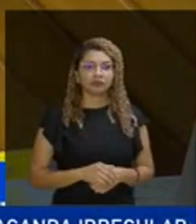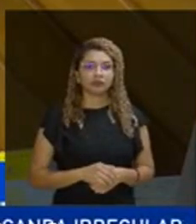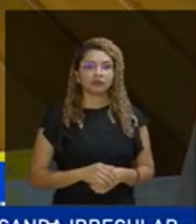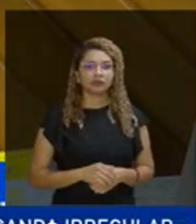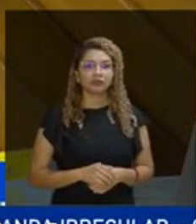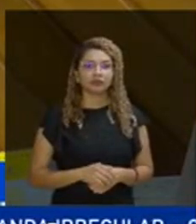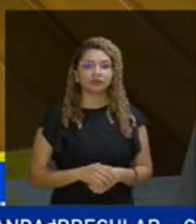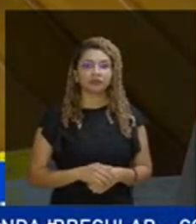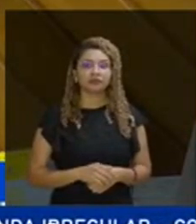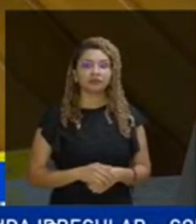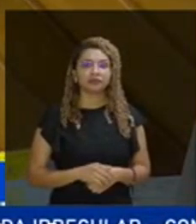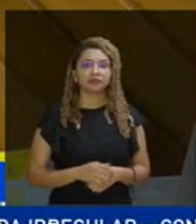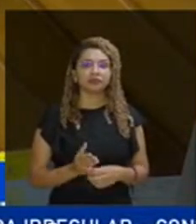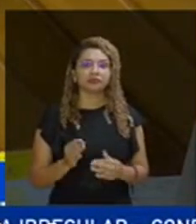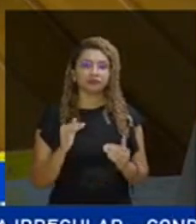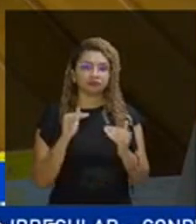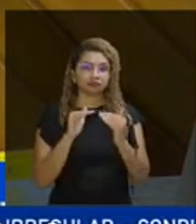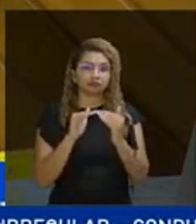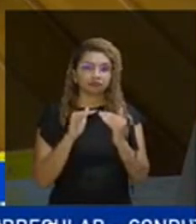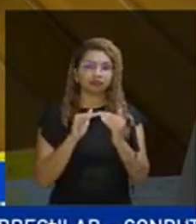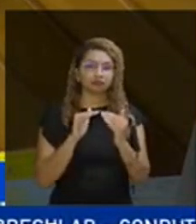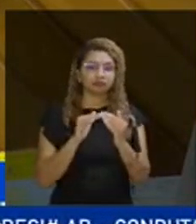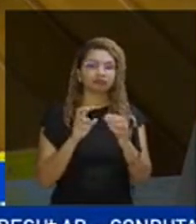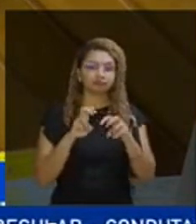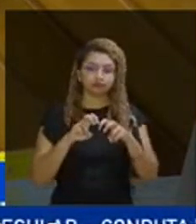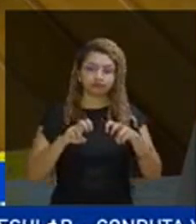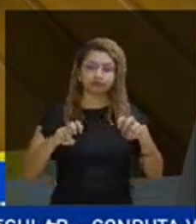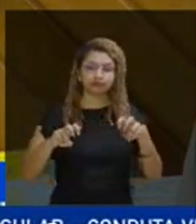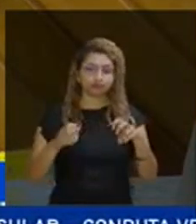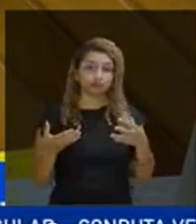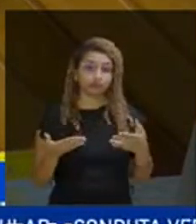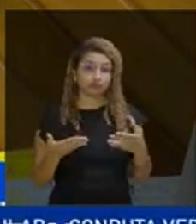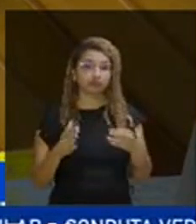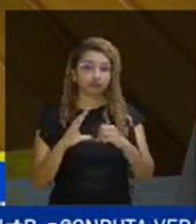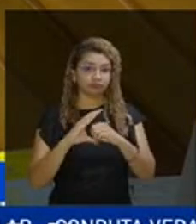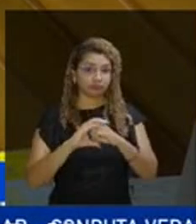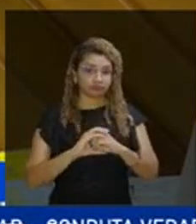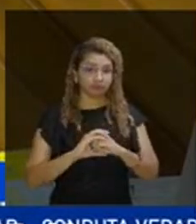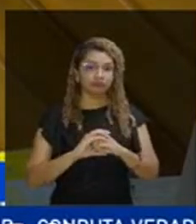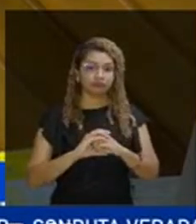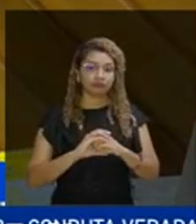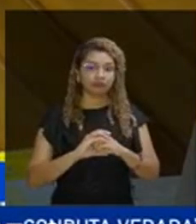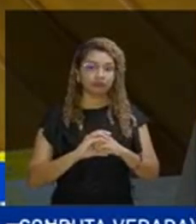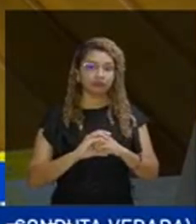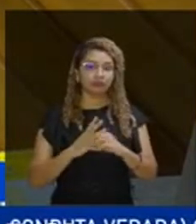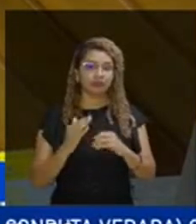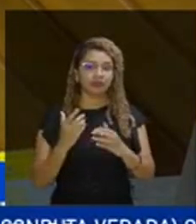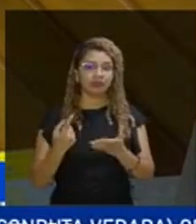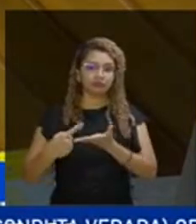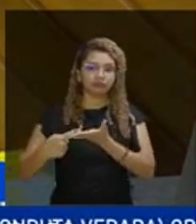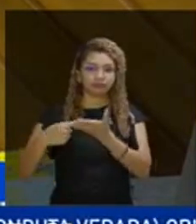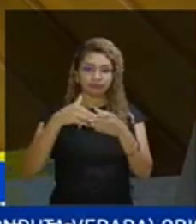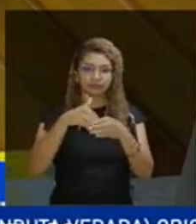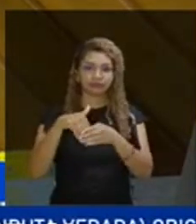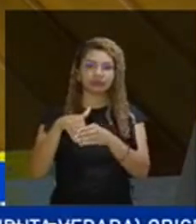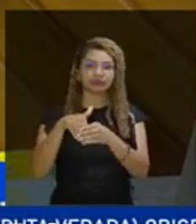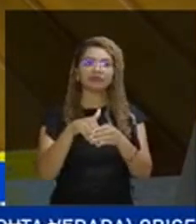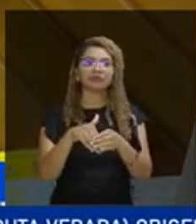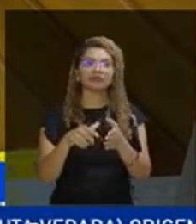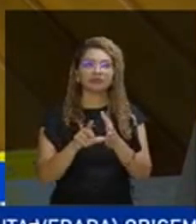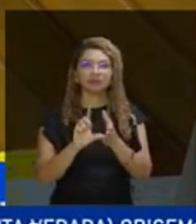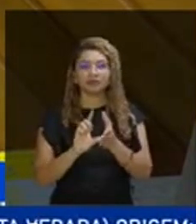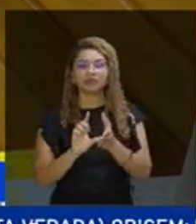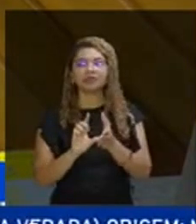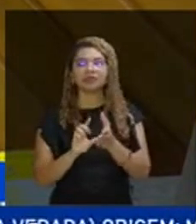De igual modo, aqui, o plenário dessa corte também, só voltando aqui, esse acórdão foi de relatoria do ministro Edson